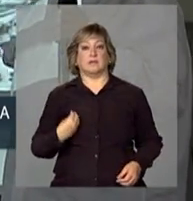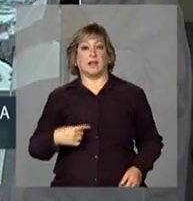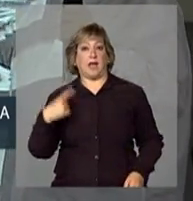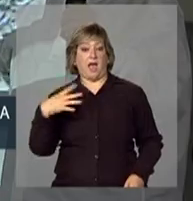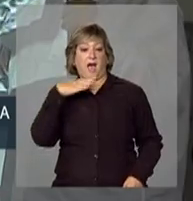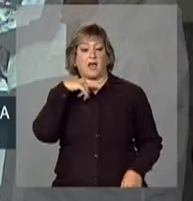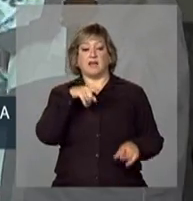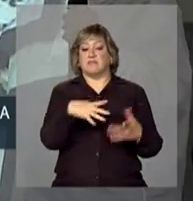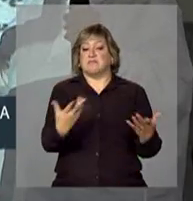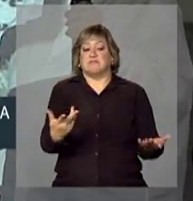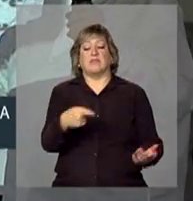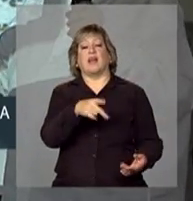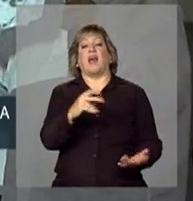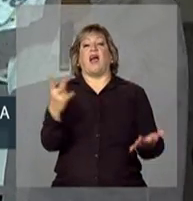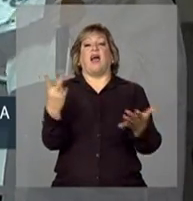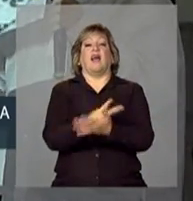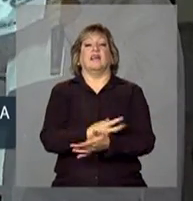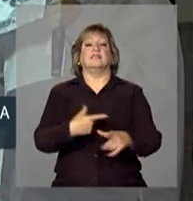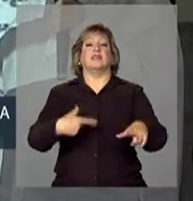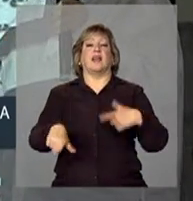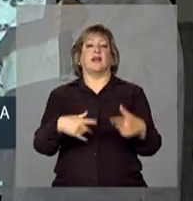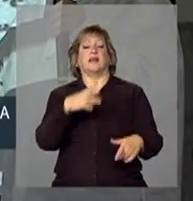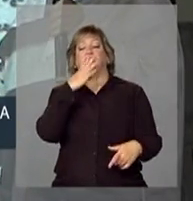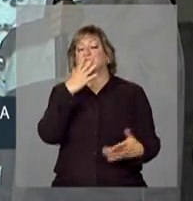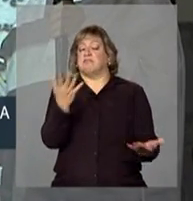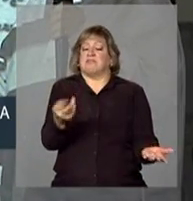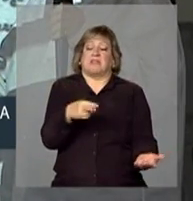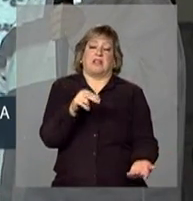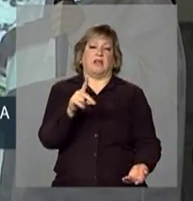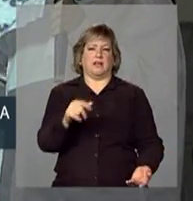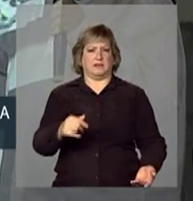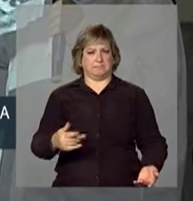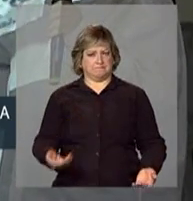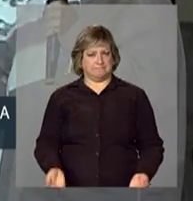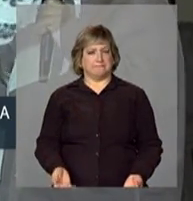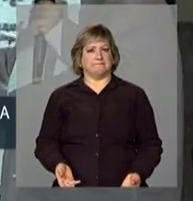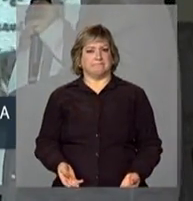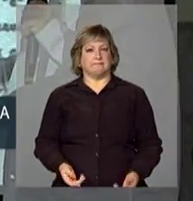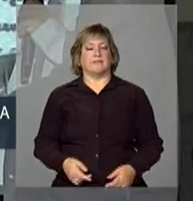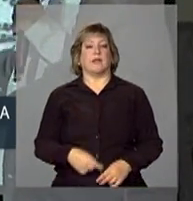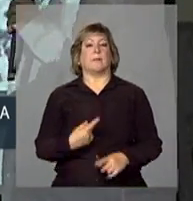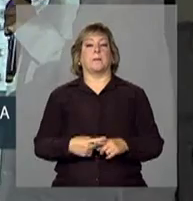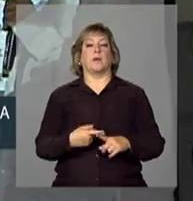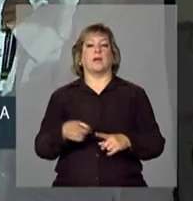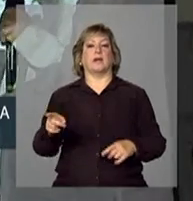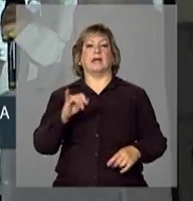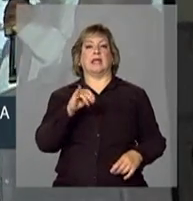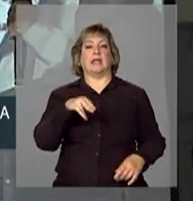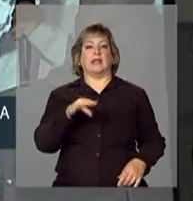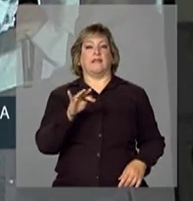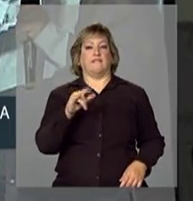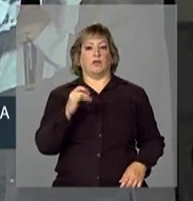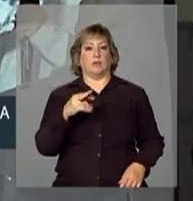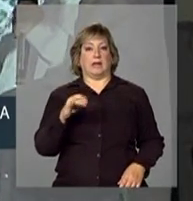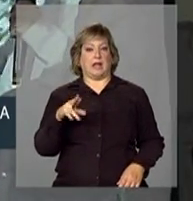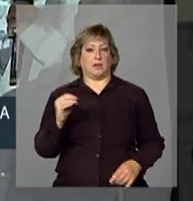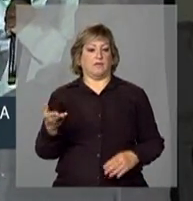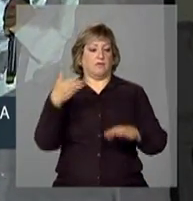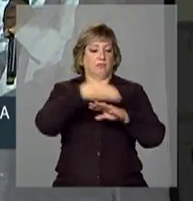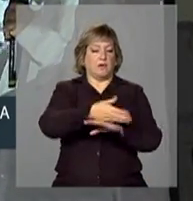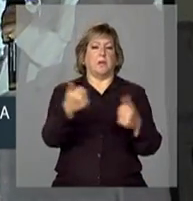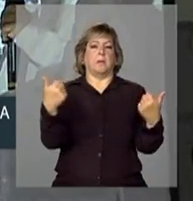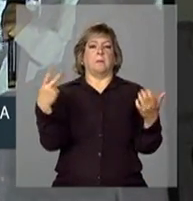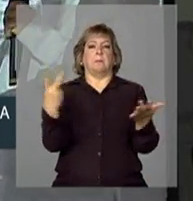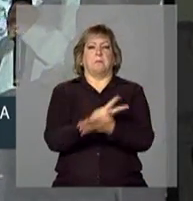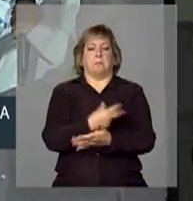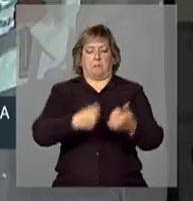que isso é um acidente de trabalho. Infelizmente, aconteceu com um infiltrado. Esse documento ele é muito importante por